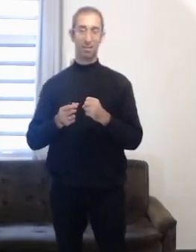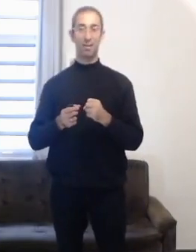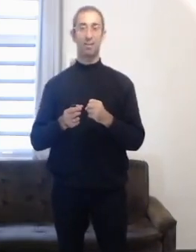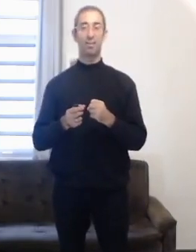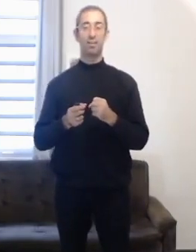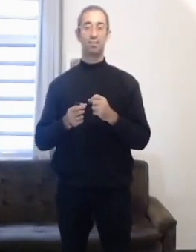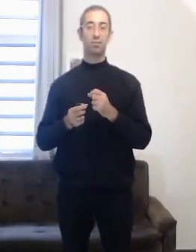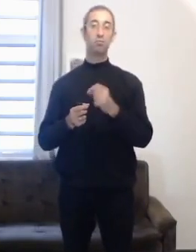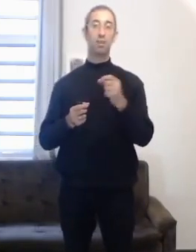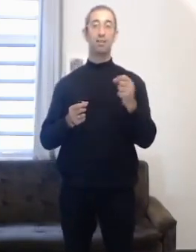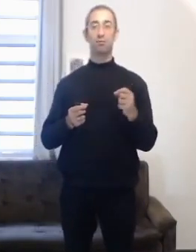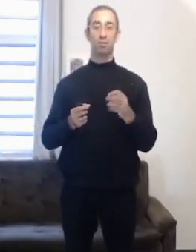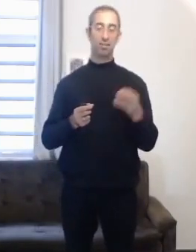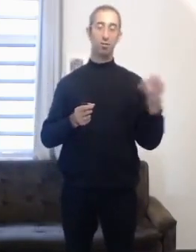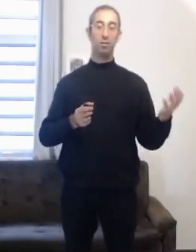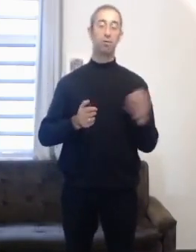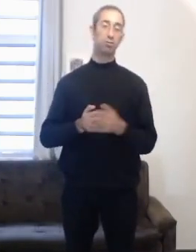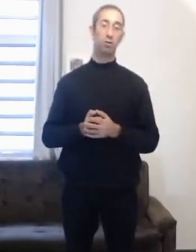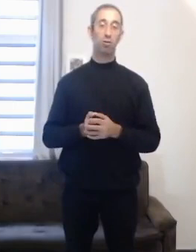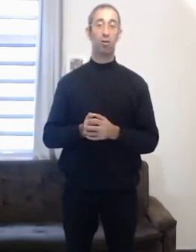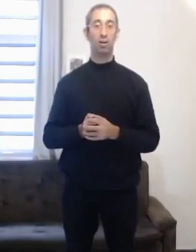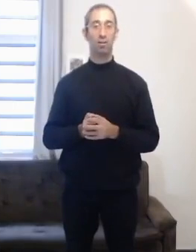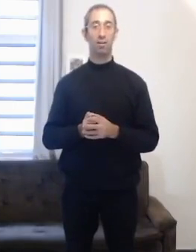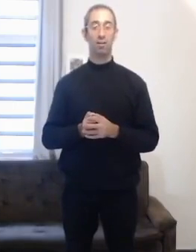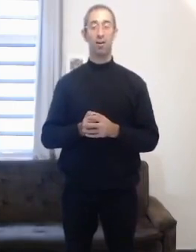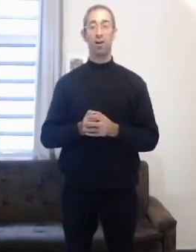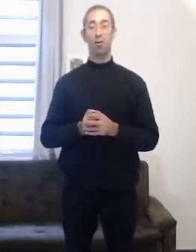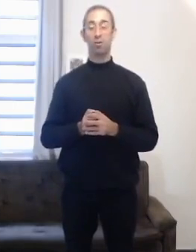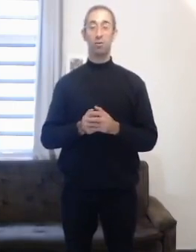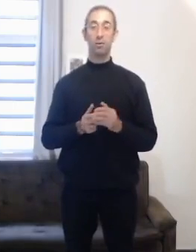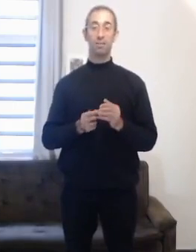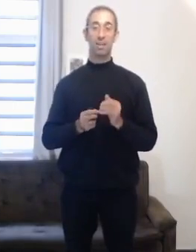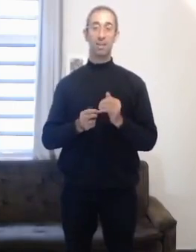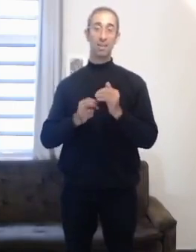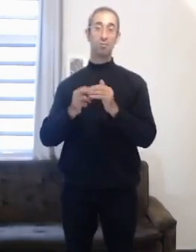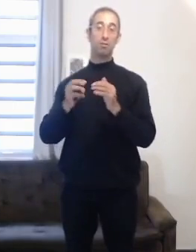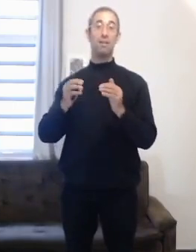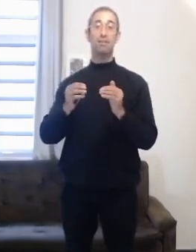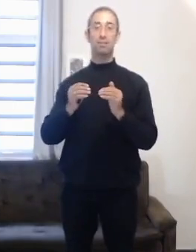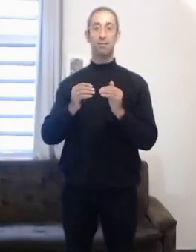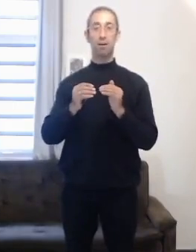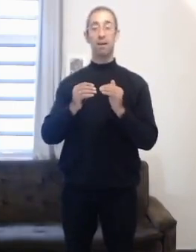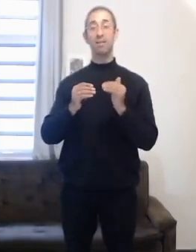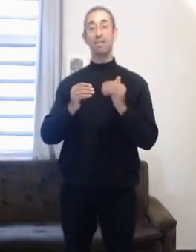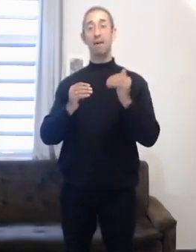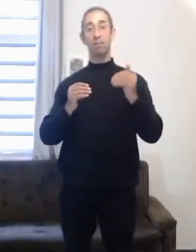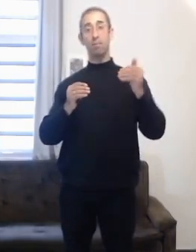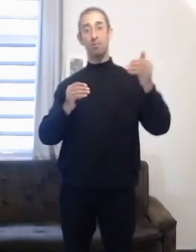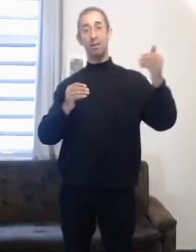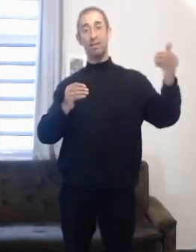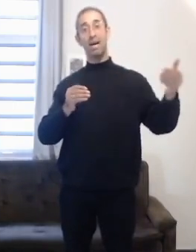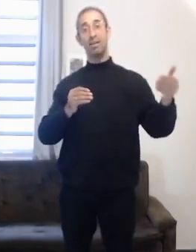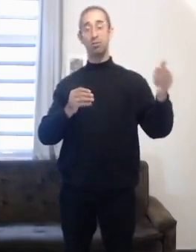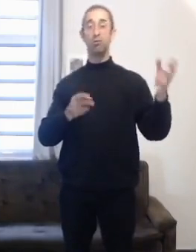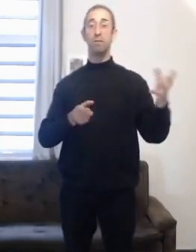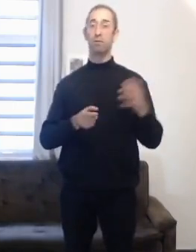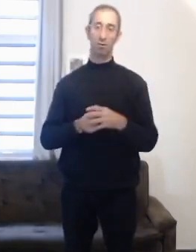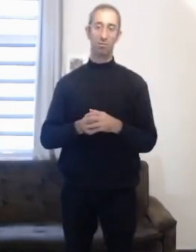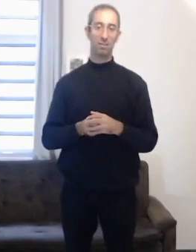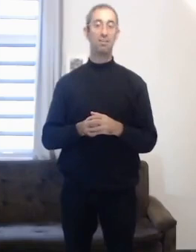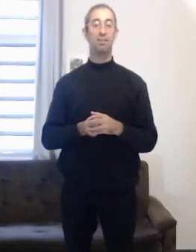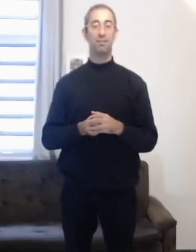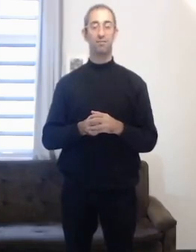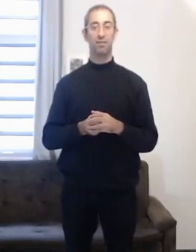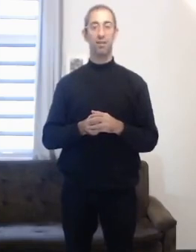D, né? Se um deles acontecer, o Y já ocorre. Ou então pode ser que cada um desses vai aumentar a probabilidade do